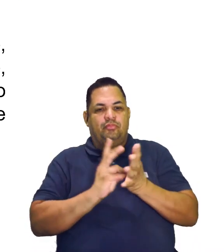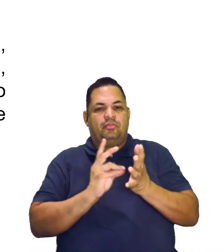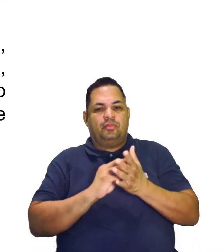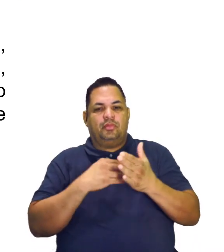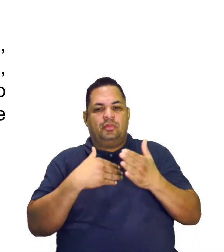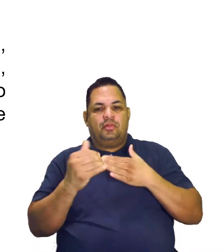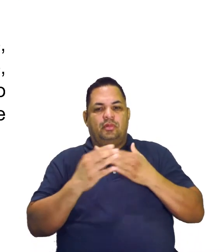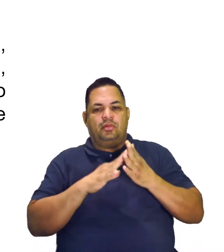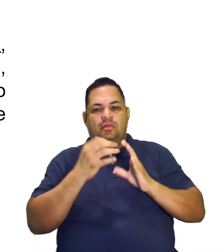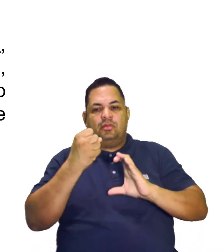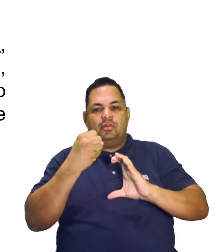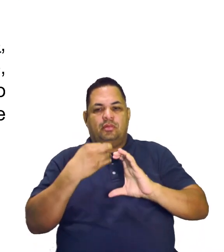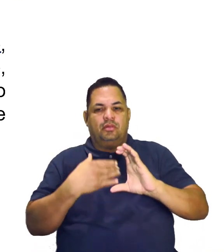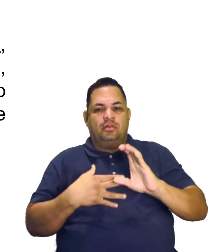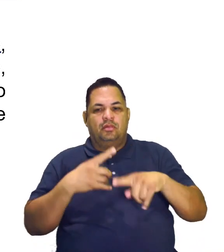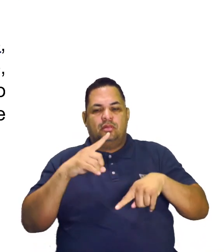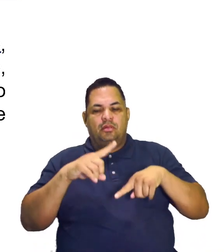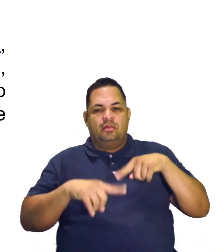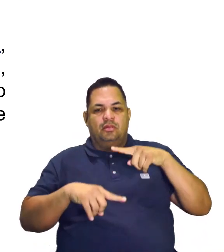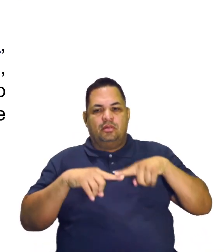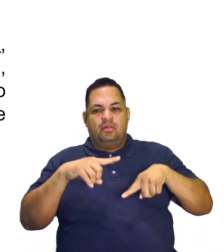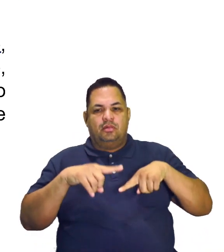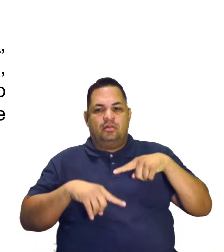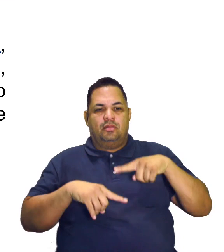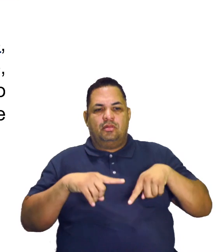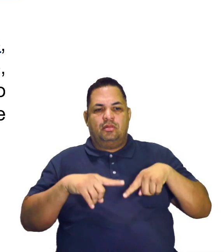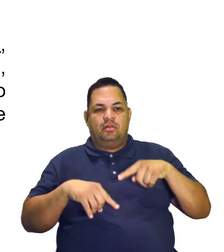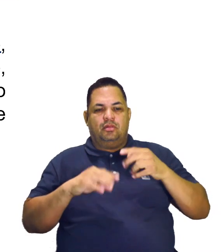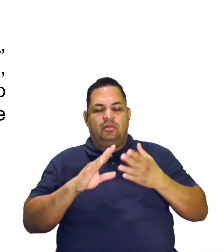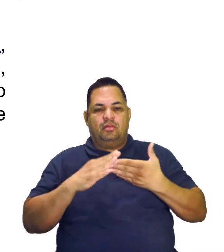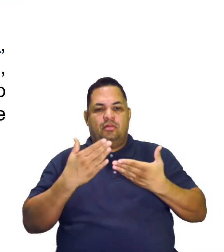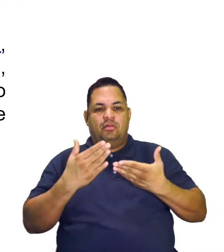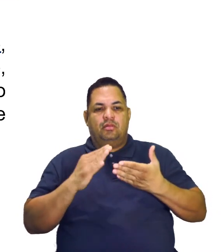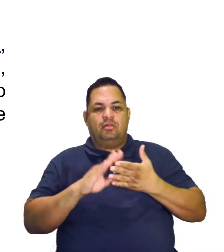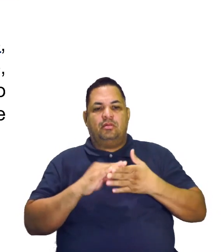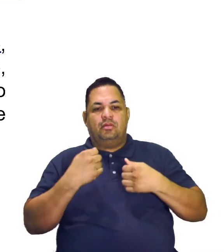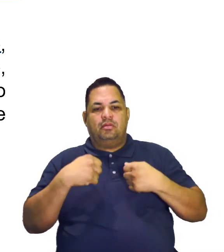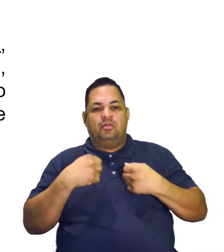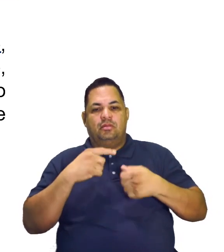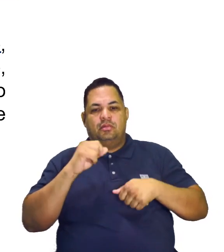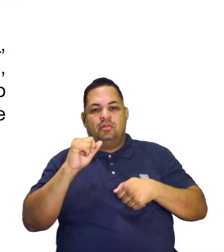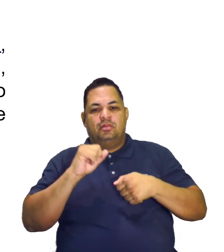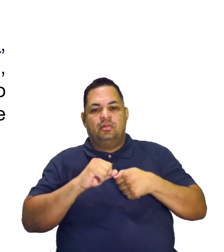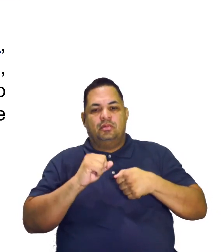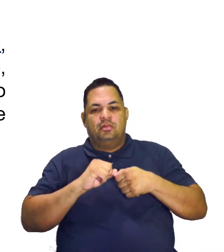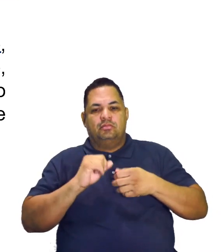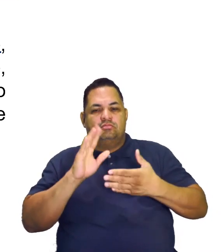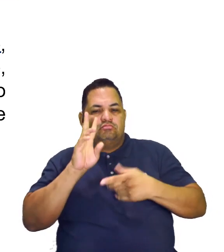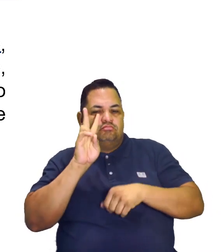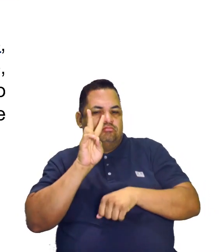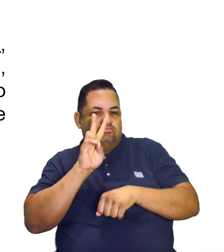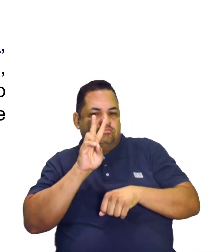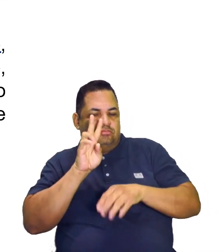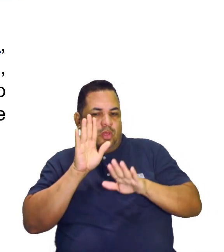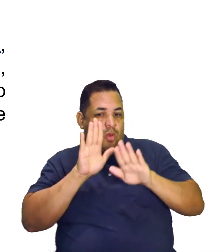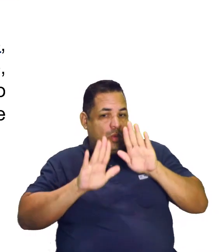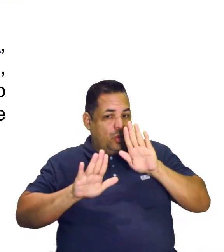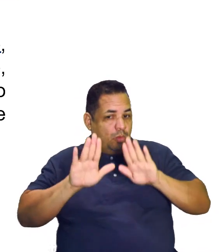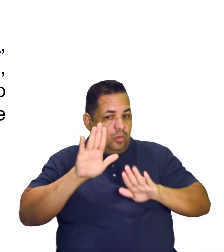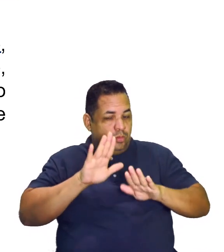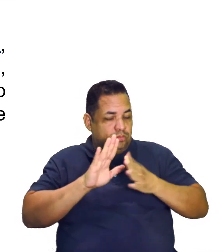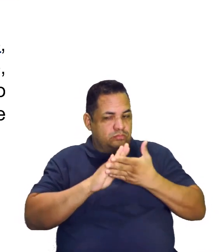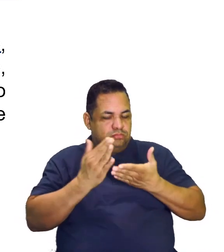qualquer que seja a função do utensílio, ele deve ser produzido com todo o cuidado